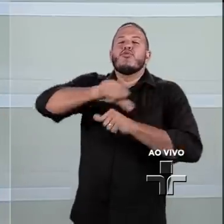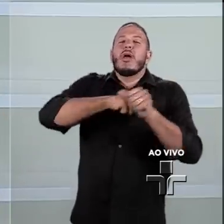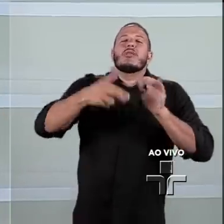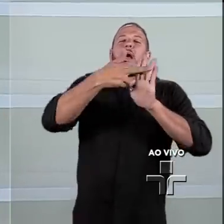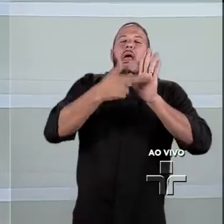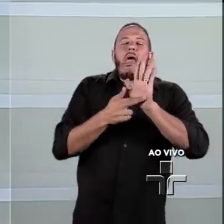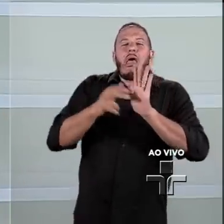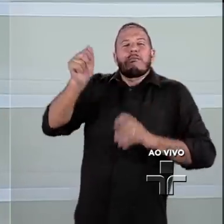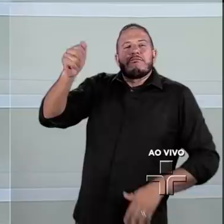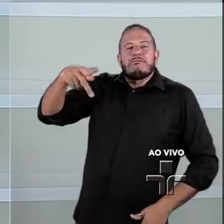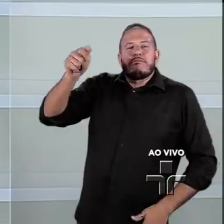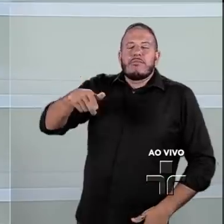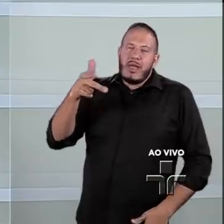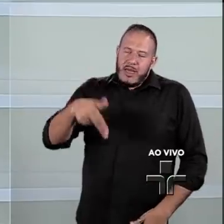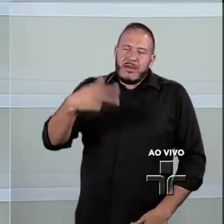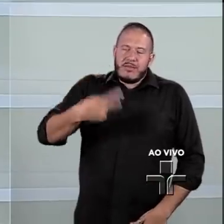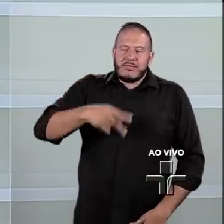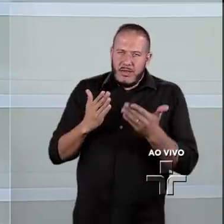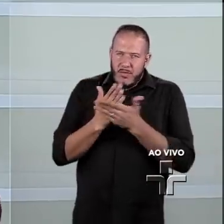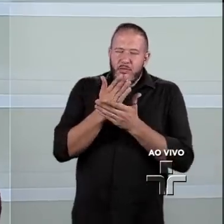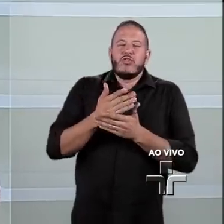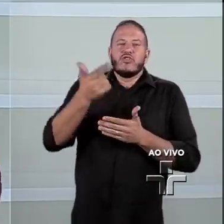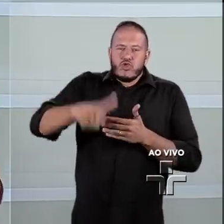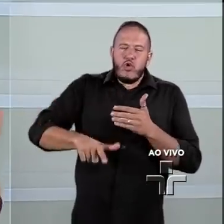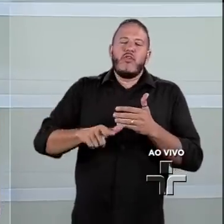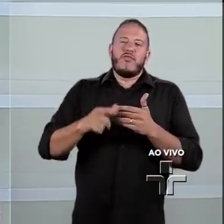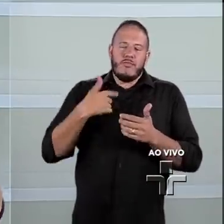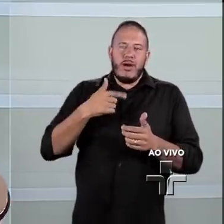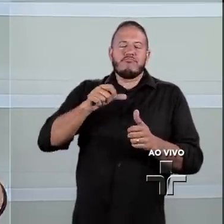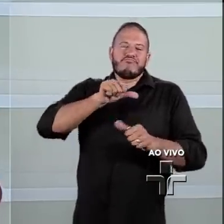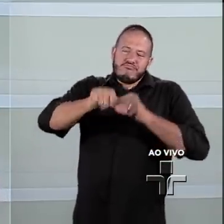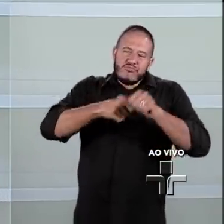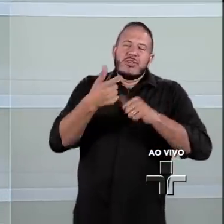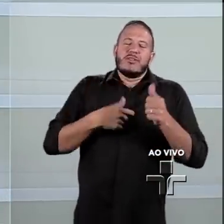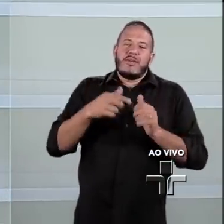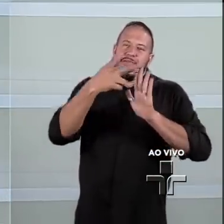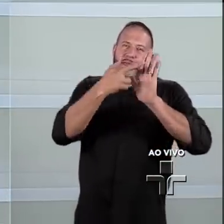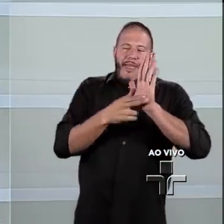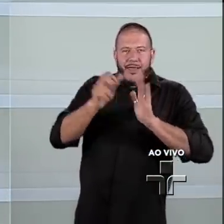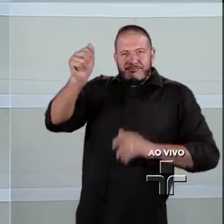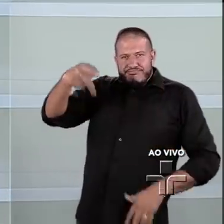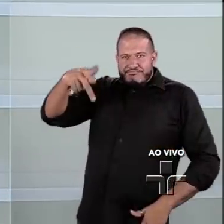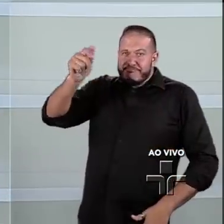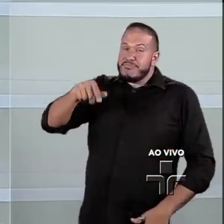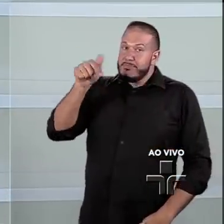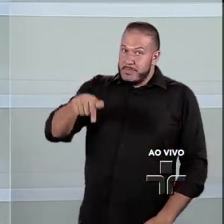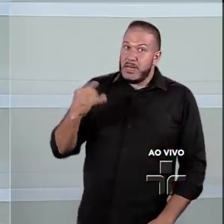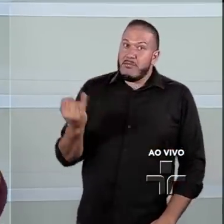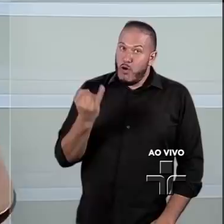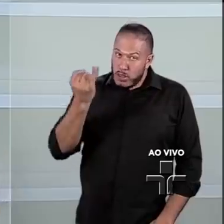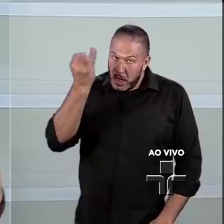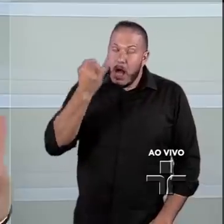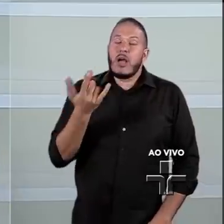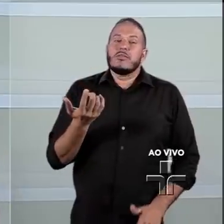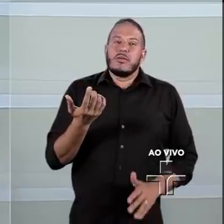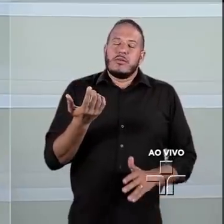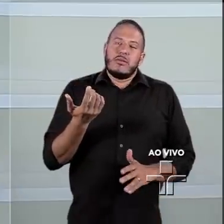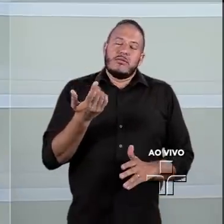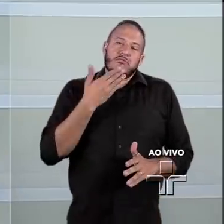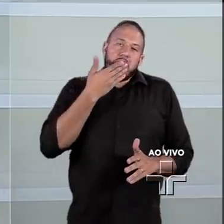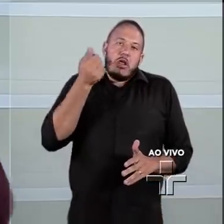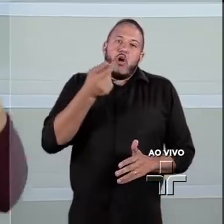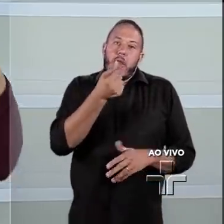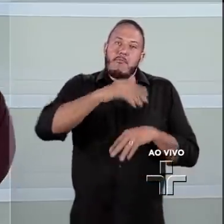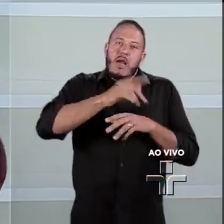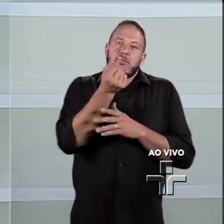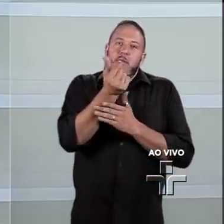município acabou de aprovar uma importante, mas mexe ali na contribuição, melhora um pouco a